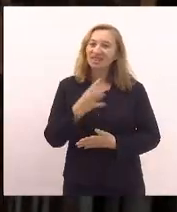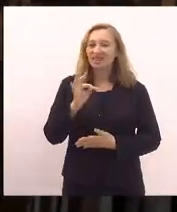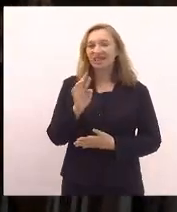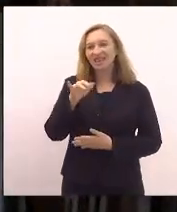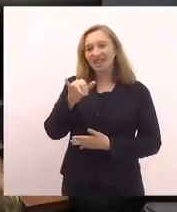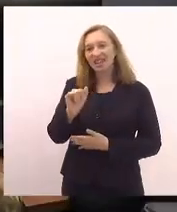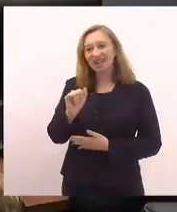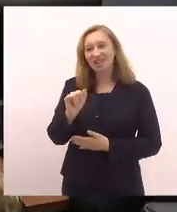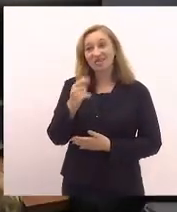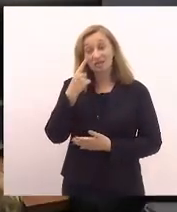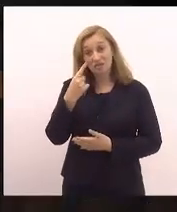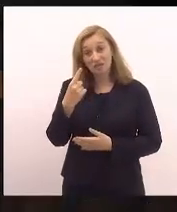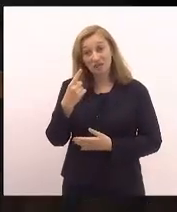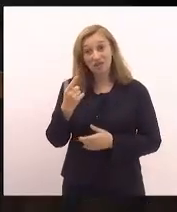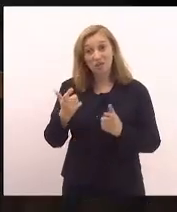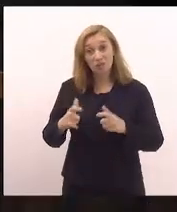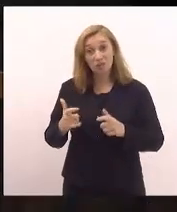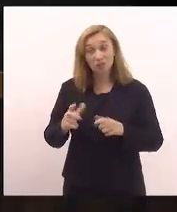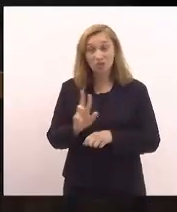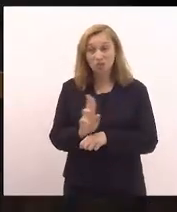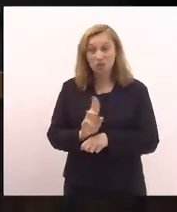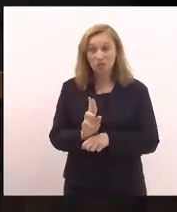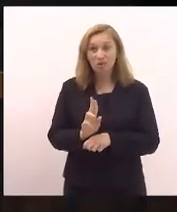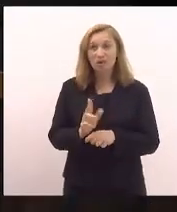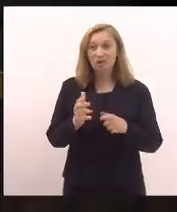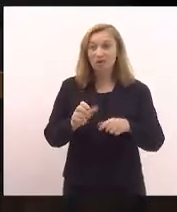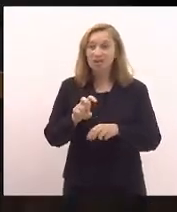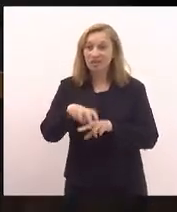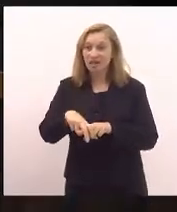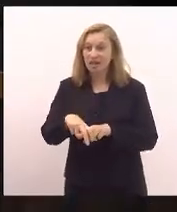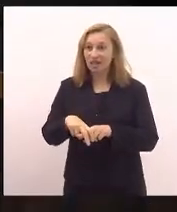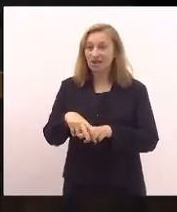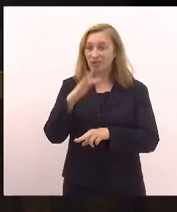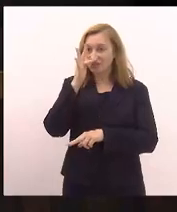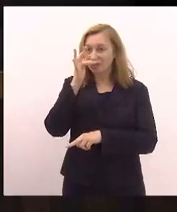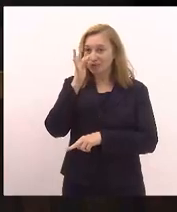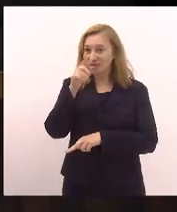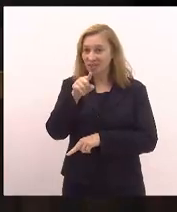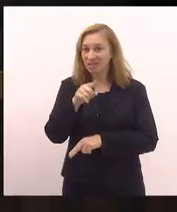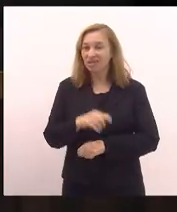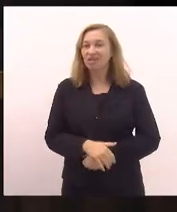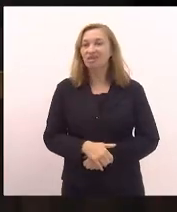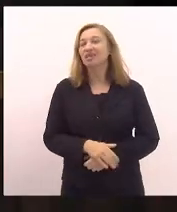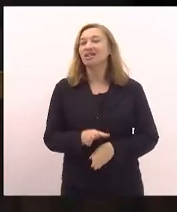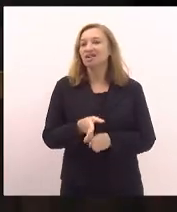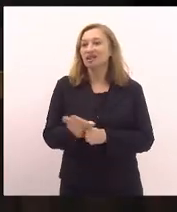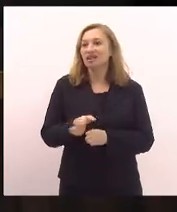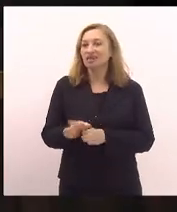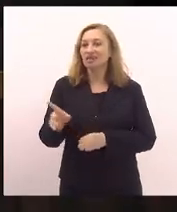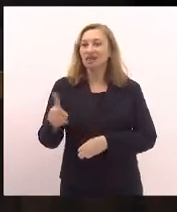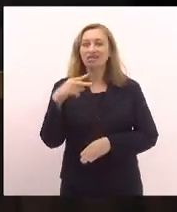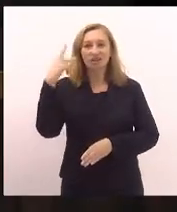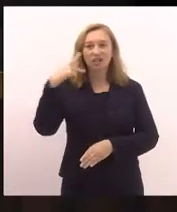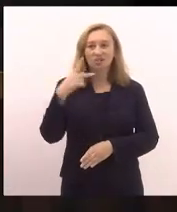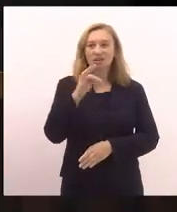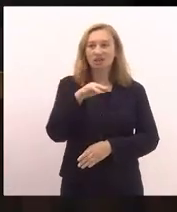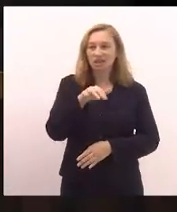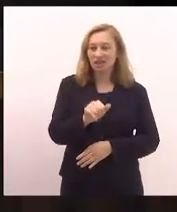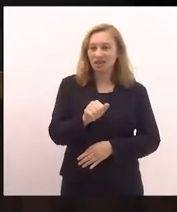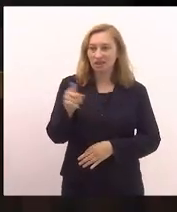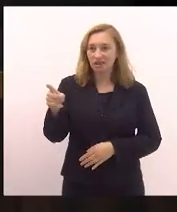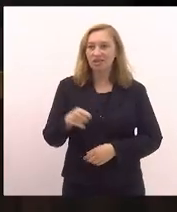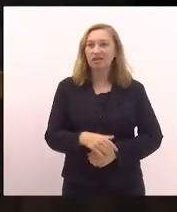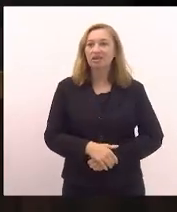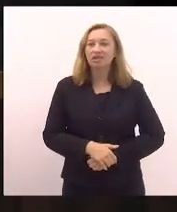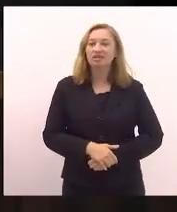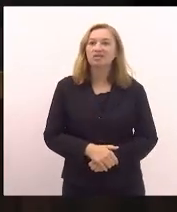Taninha, pode procurar que tem seu nominho aí para você sentar e uma florzinha numa bancada. Alguém auxilia a vereadora Tânia, o local dela? A